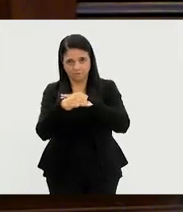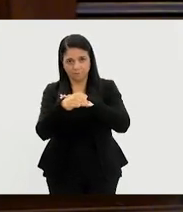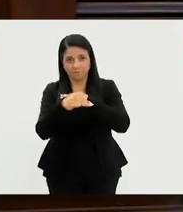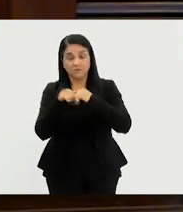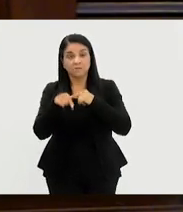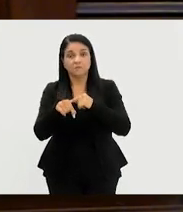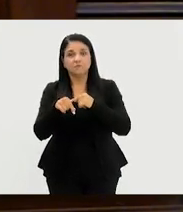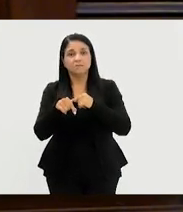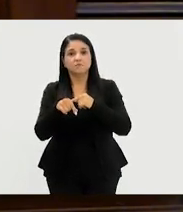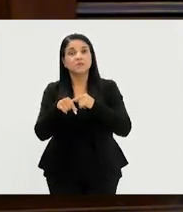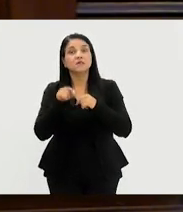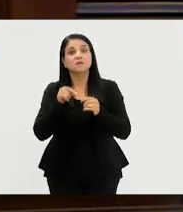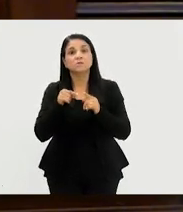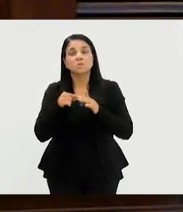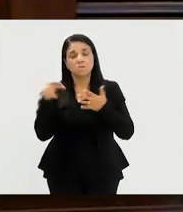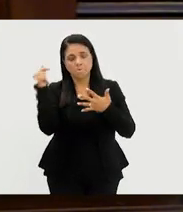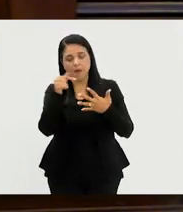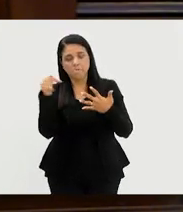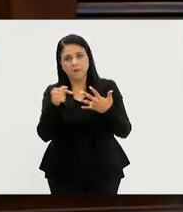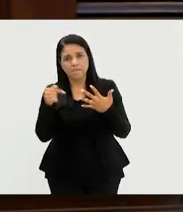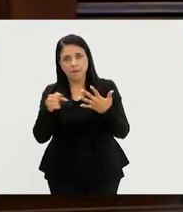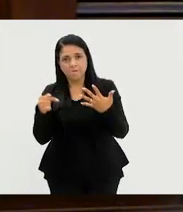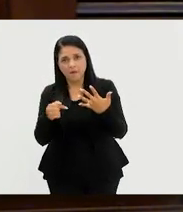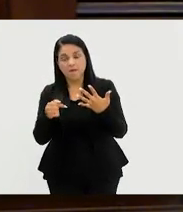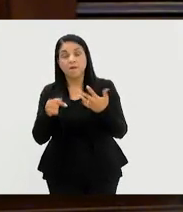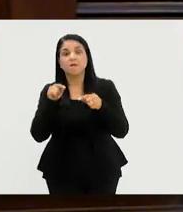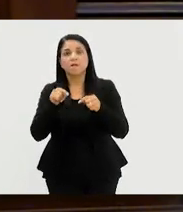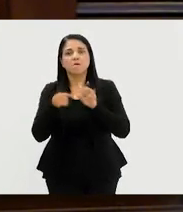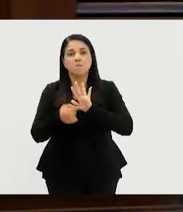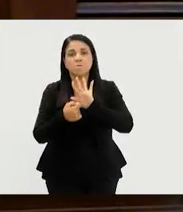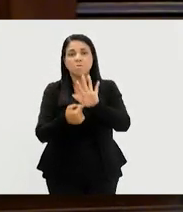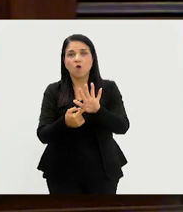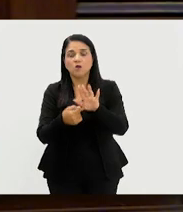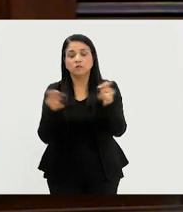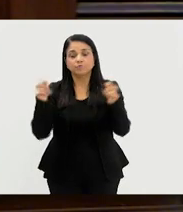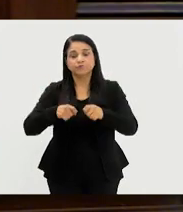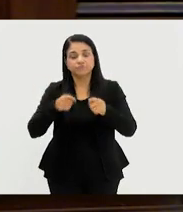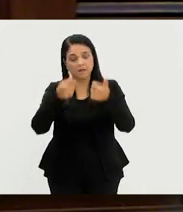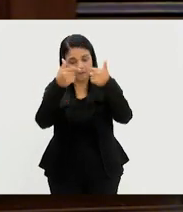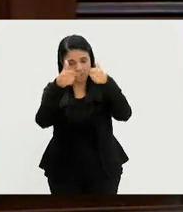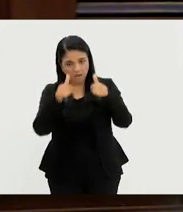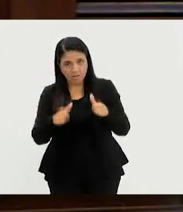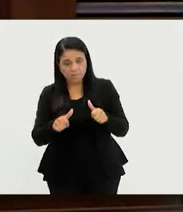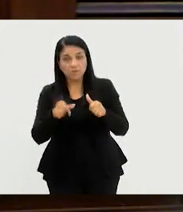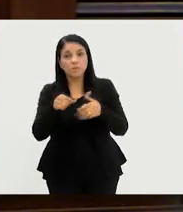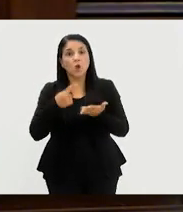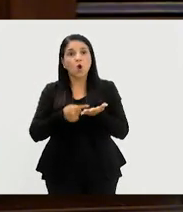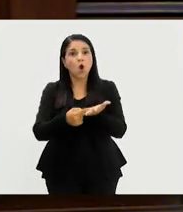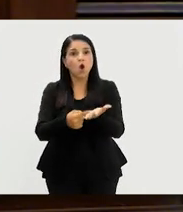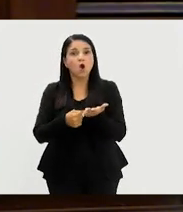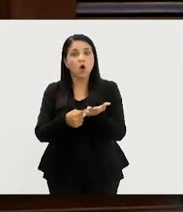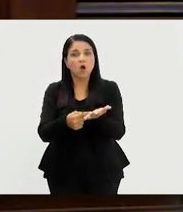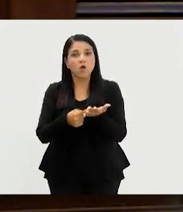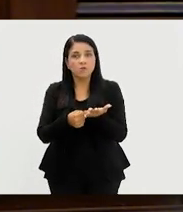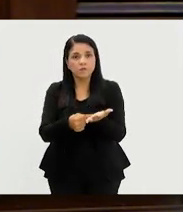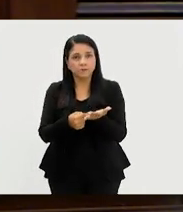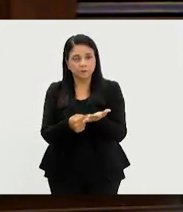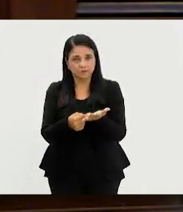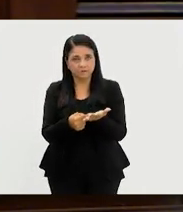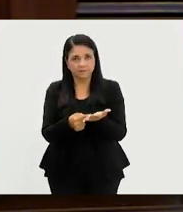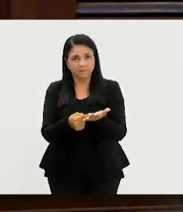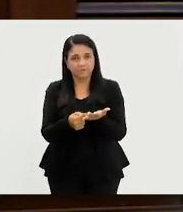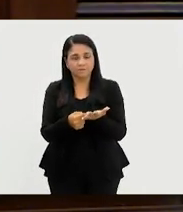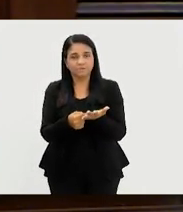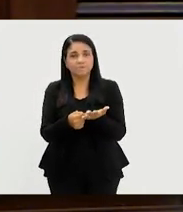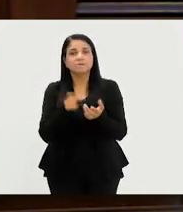são levados em consideração para a aferição desses compromissos, vêm medidos